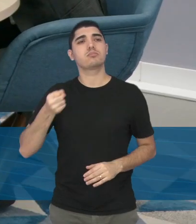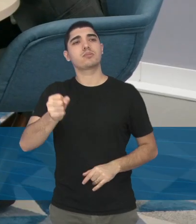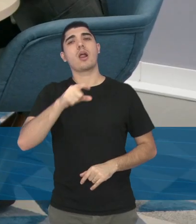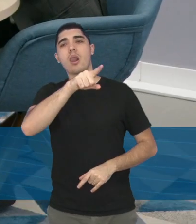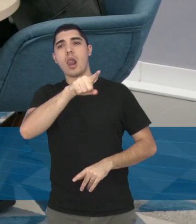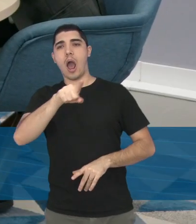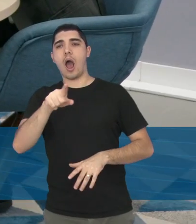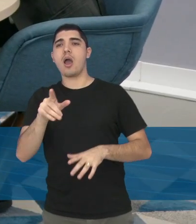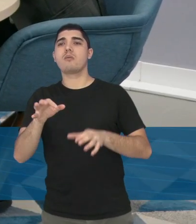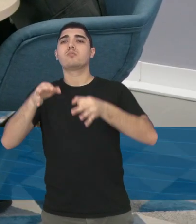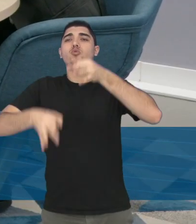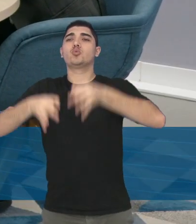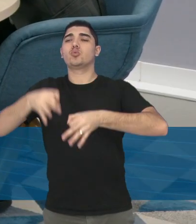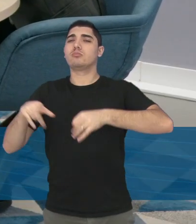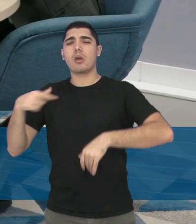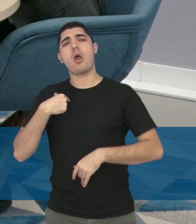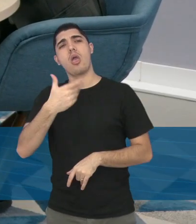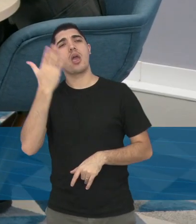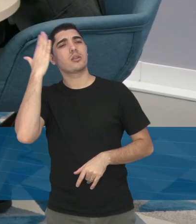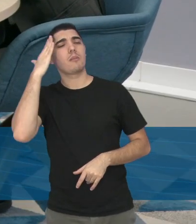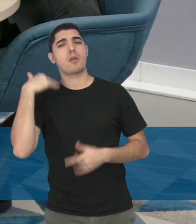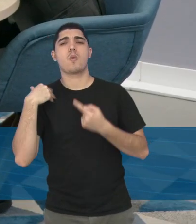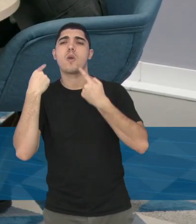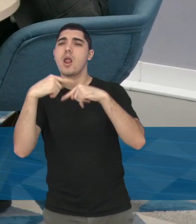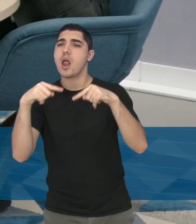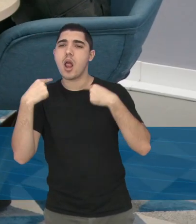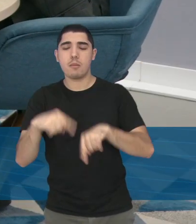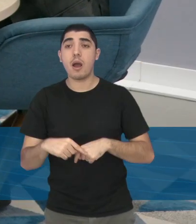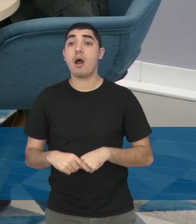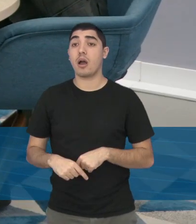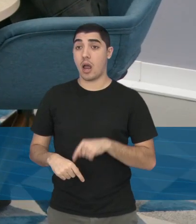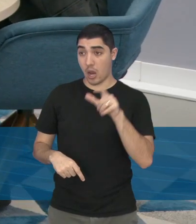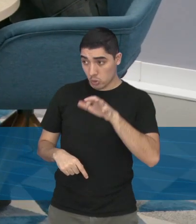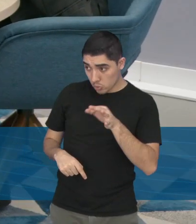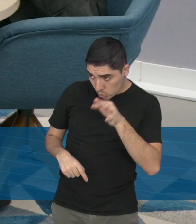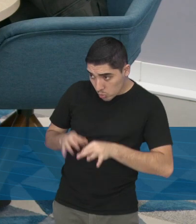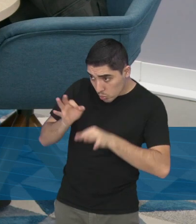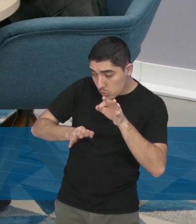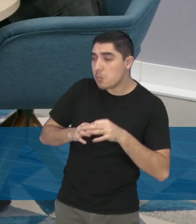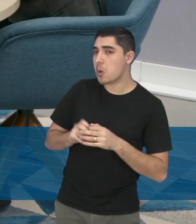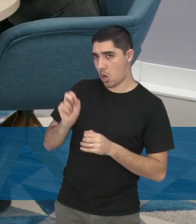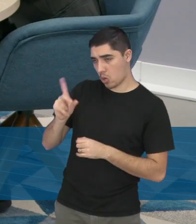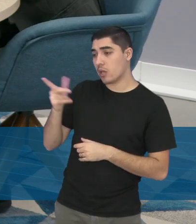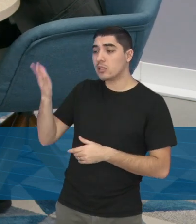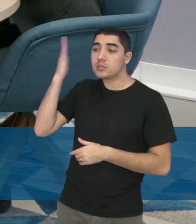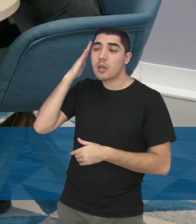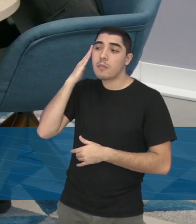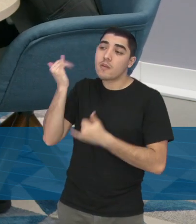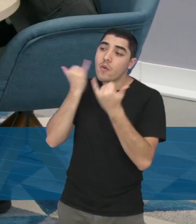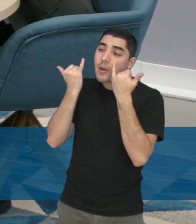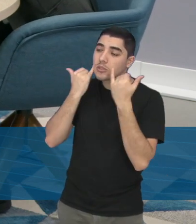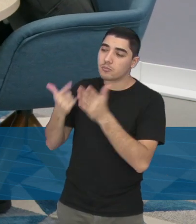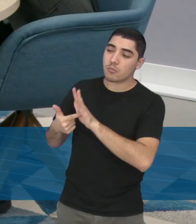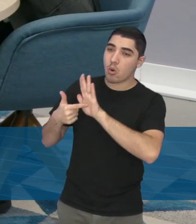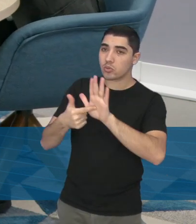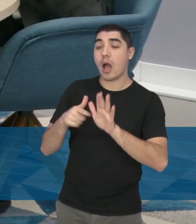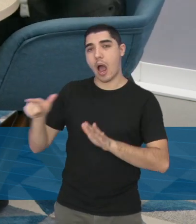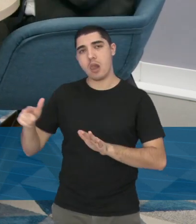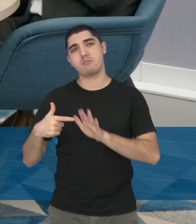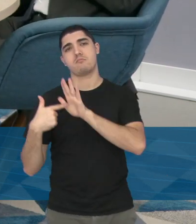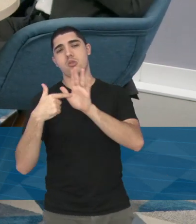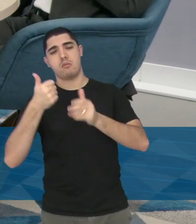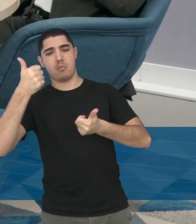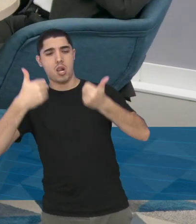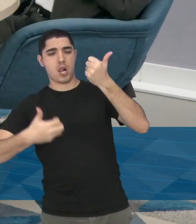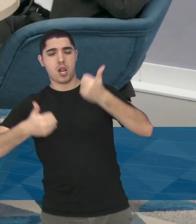judiciário e falar assim, entendo que está errado. Traz as provas dela, tem a dialética processual e o judiciário fala, não, está tudo certo ou não estava tudo certo. Então, pelo